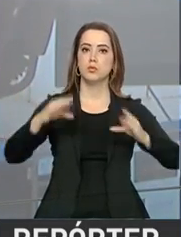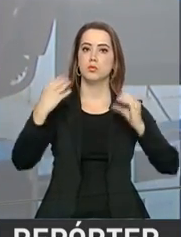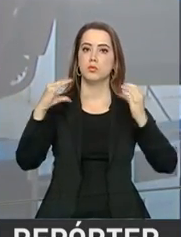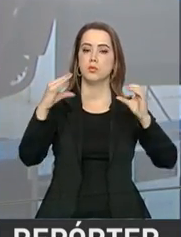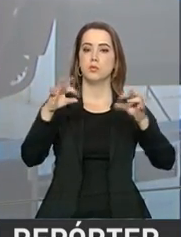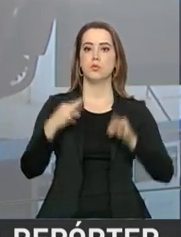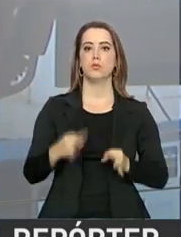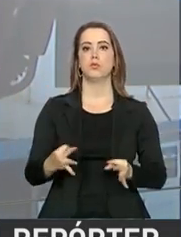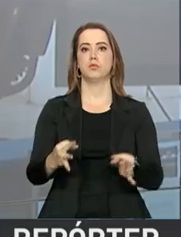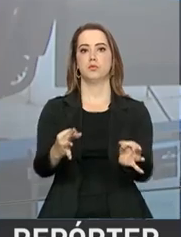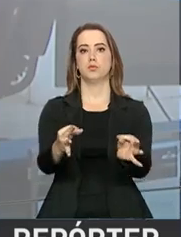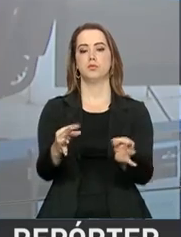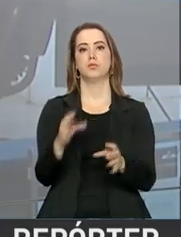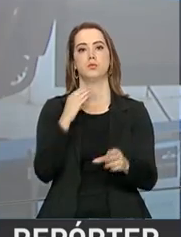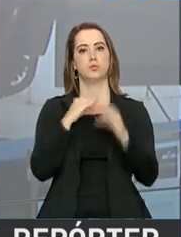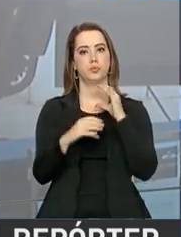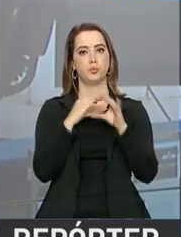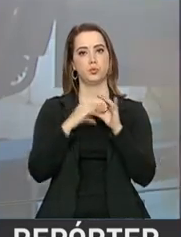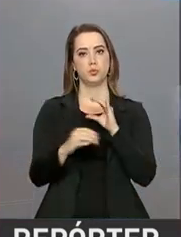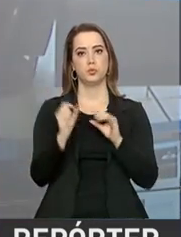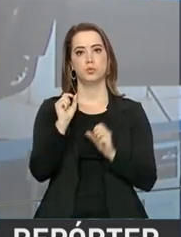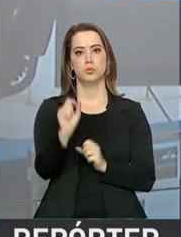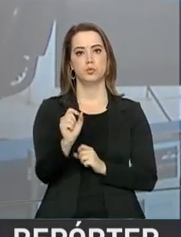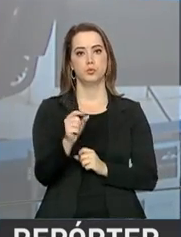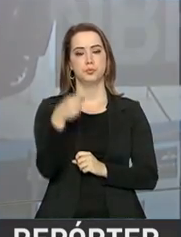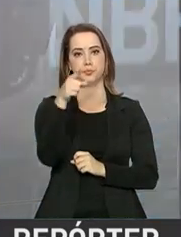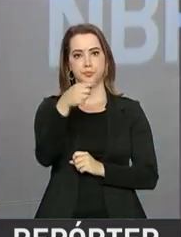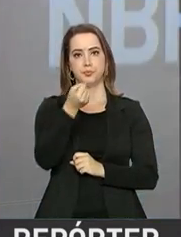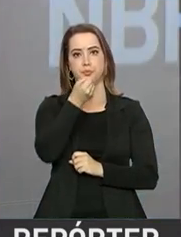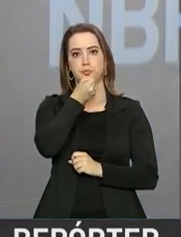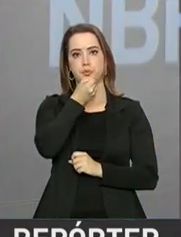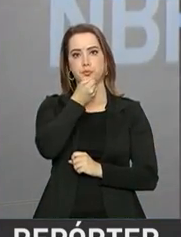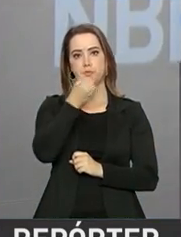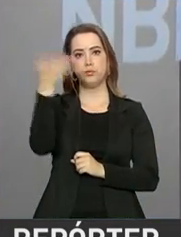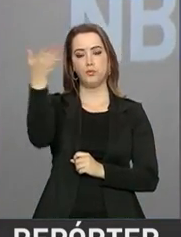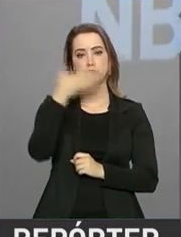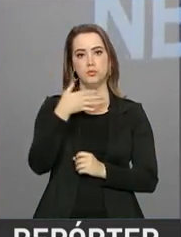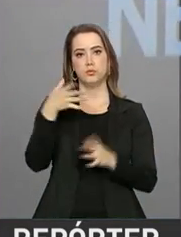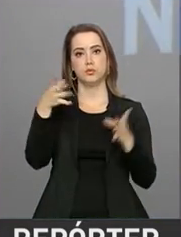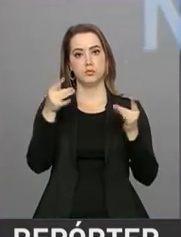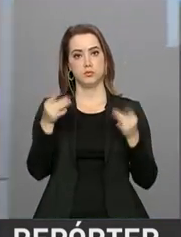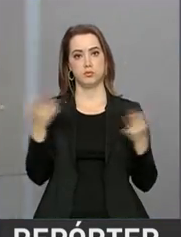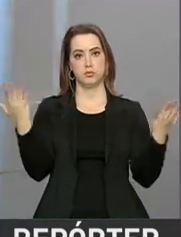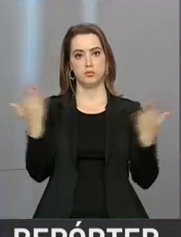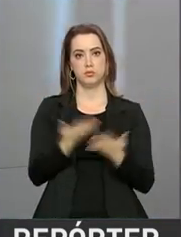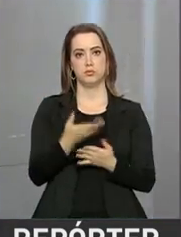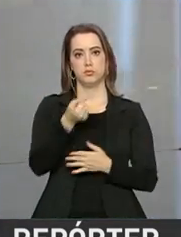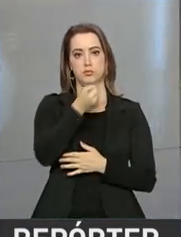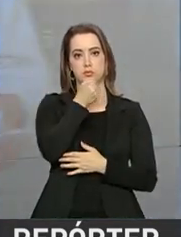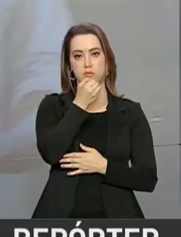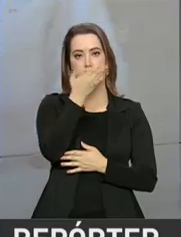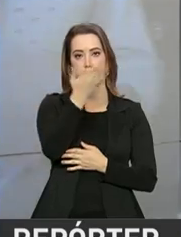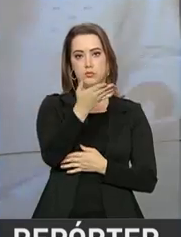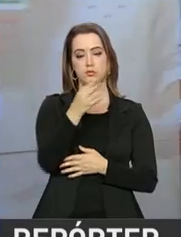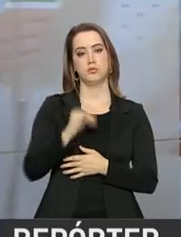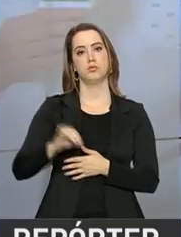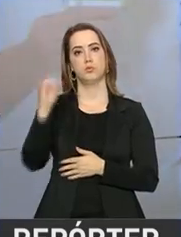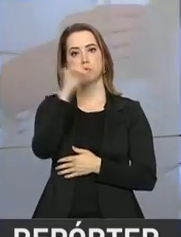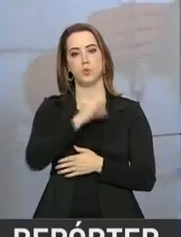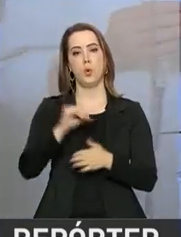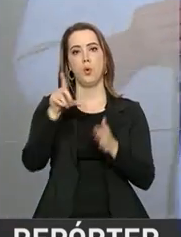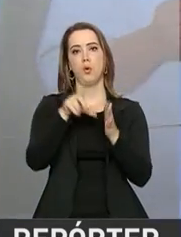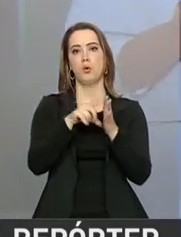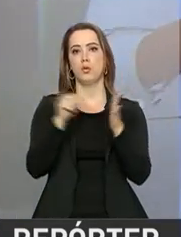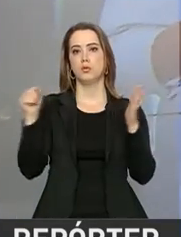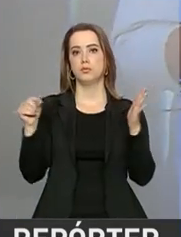ciência e tecnologia inovações e comunicações a repórter Natália Melo traz os detalhes ao vivo pra gente direto do Palácio